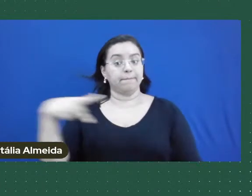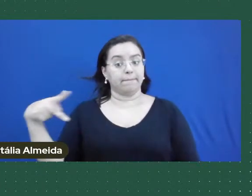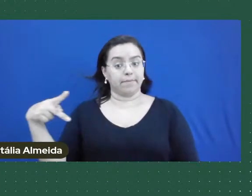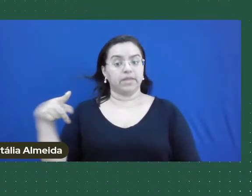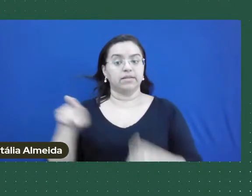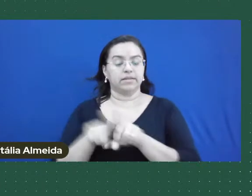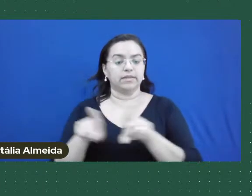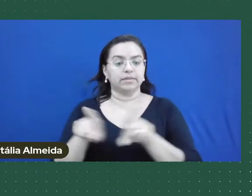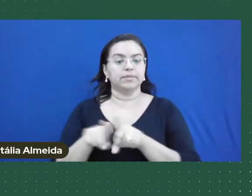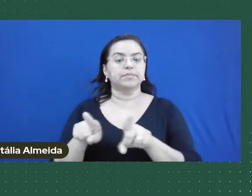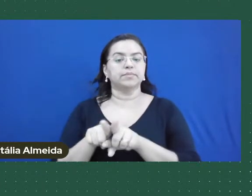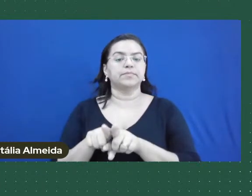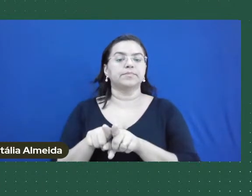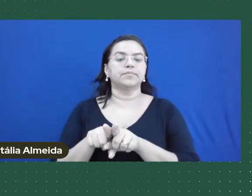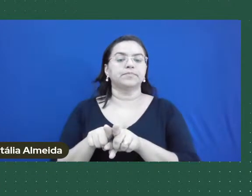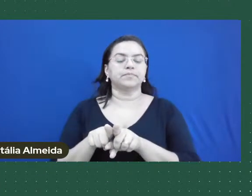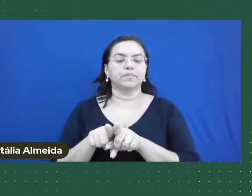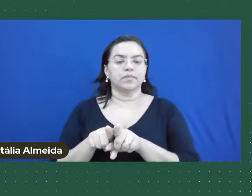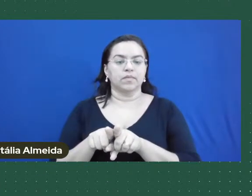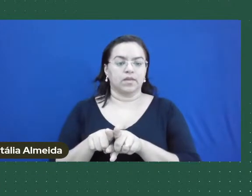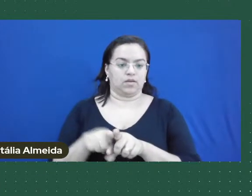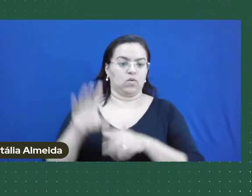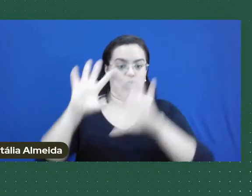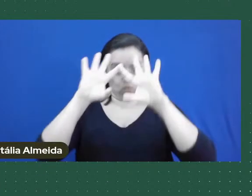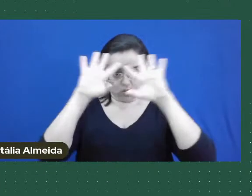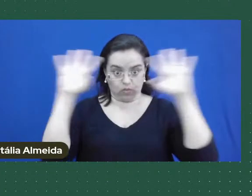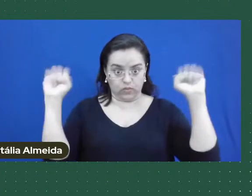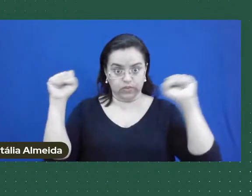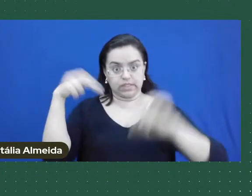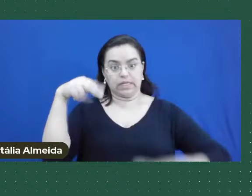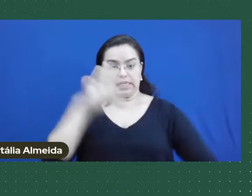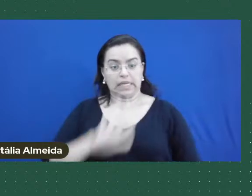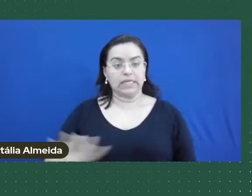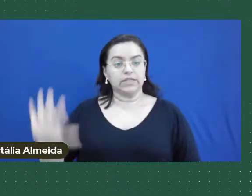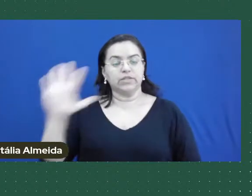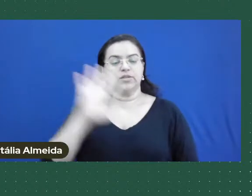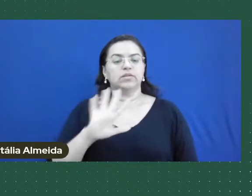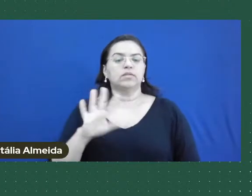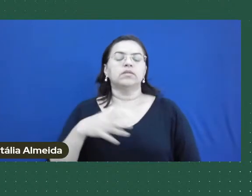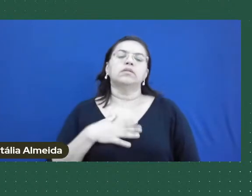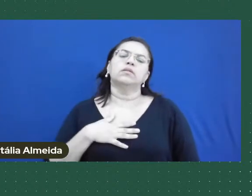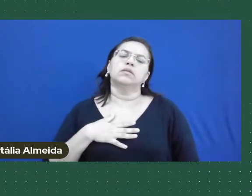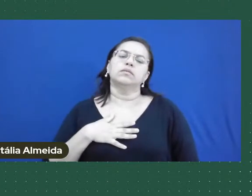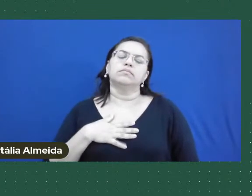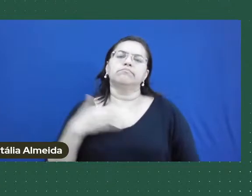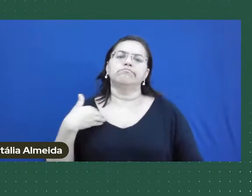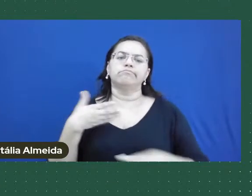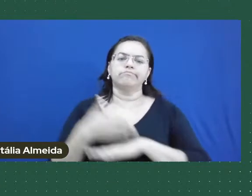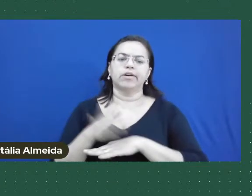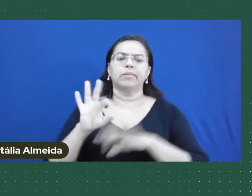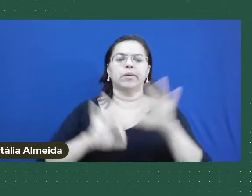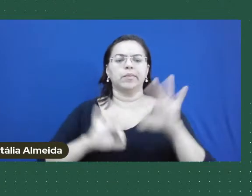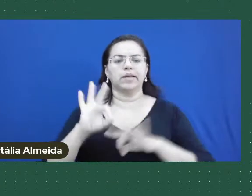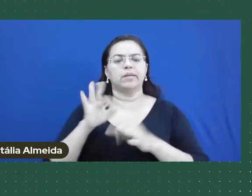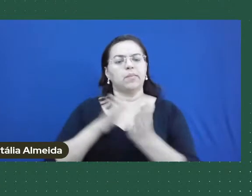Audiovisuais, Iconográficos e Sonoros do Conselho Nacional de Arquivos e venho produzindo e publicando